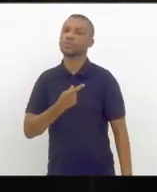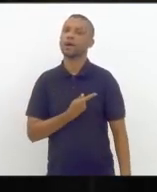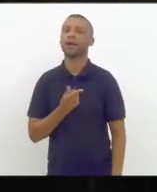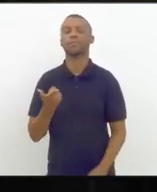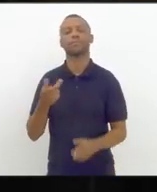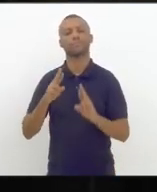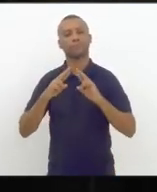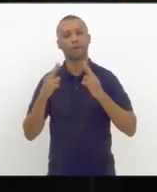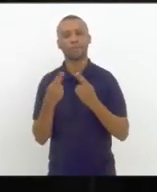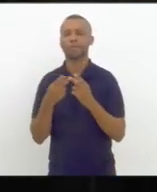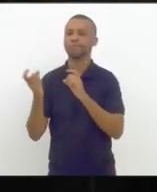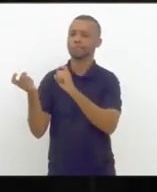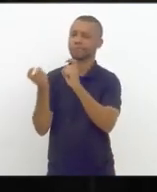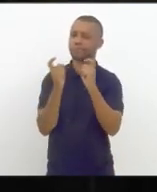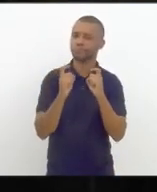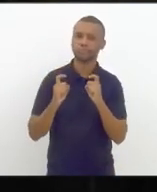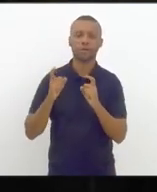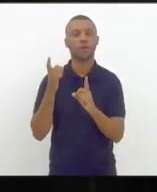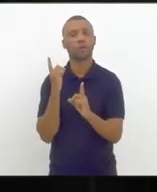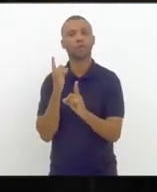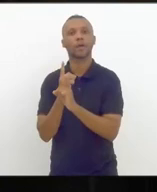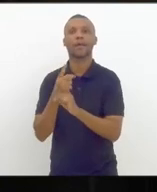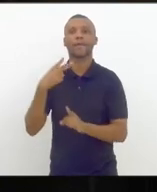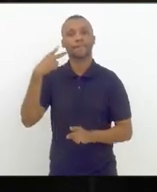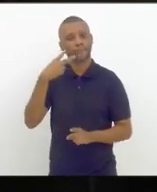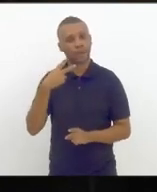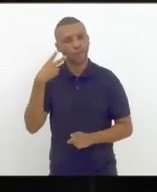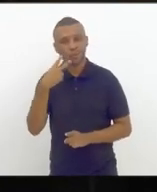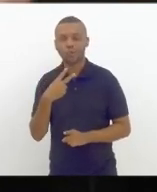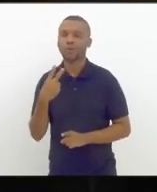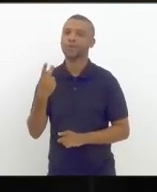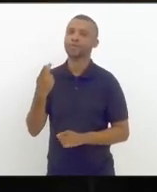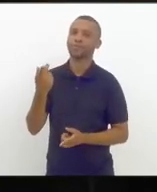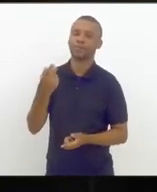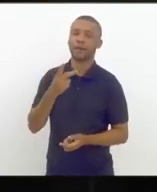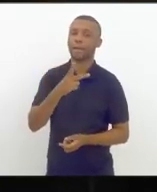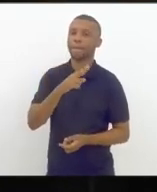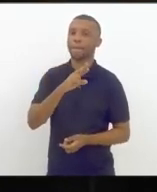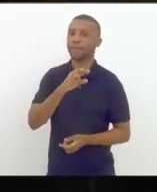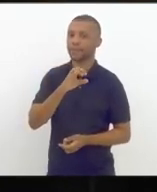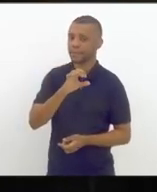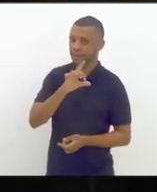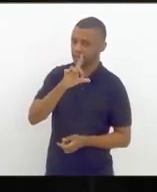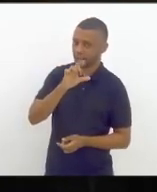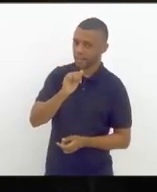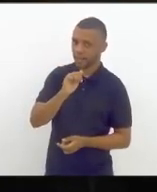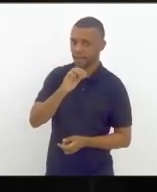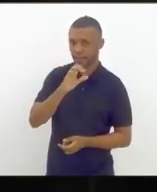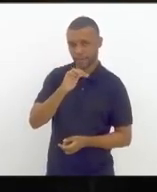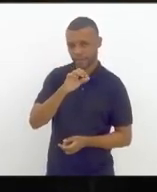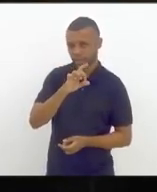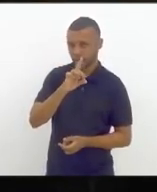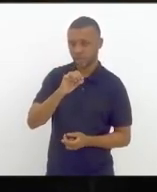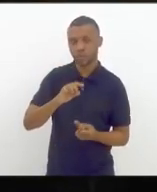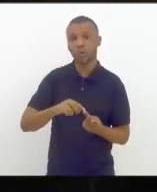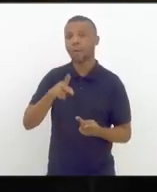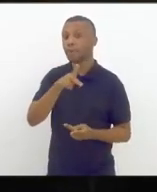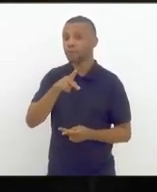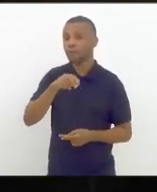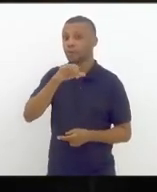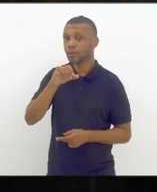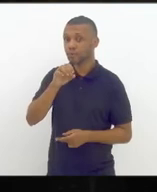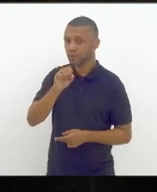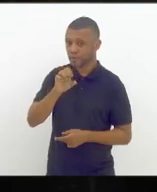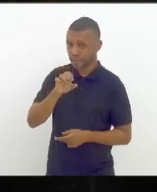de uma reunião Ou lá encontrei vereadores da cidade Priscila Canedo Romário Régis Professor José marque foi eleito